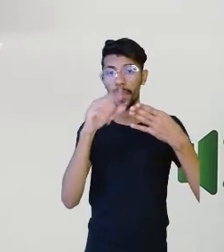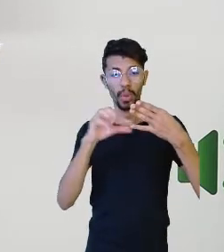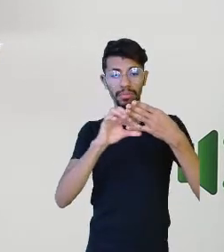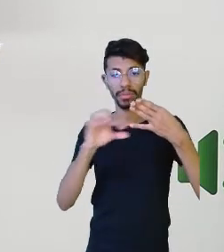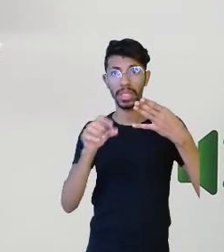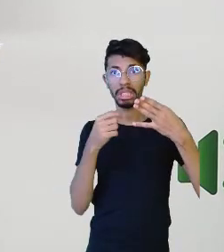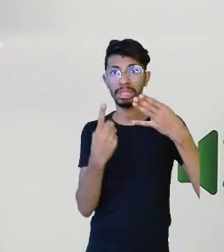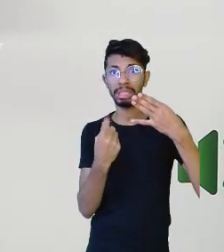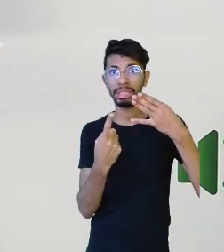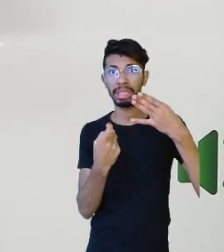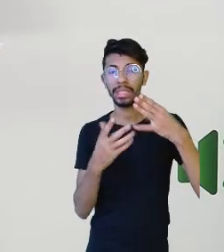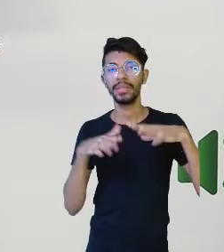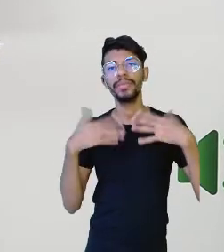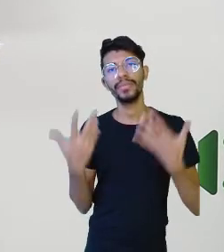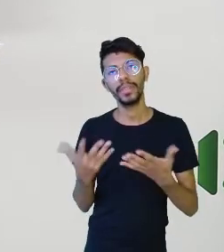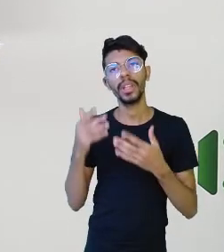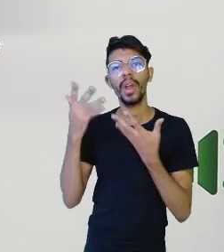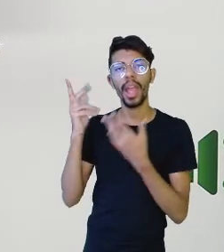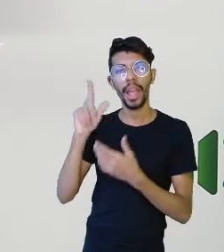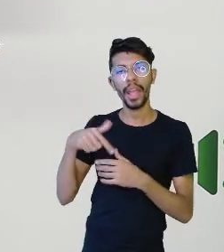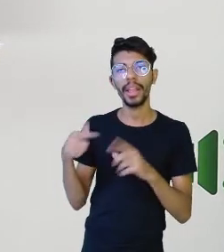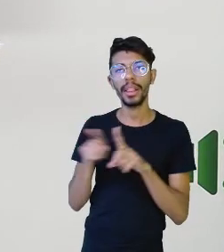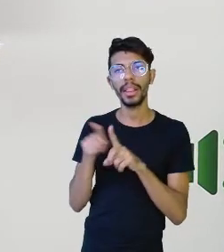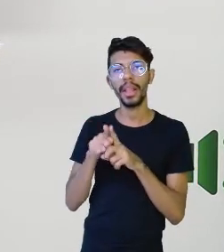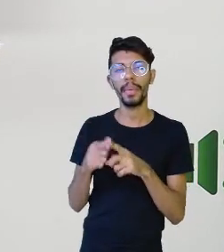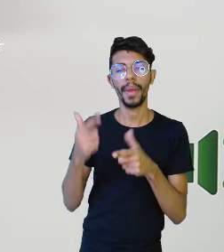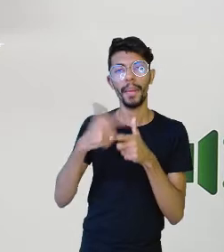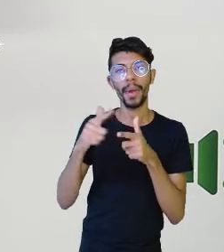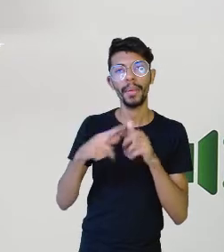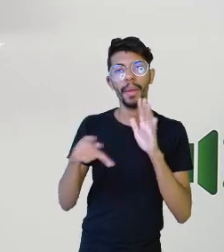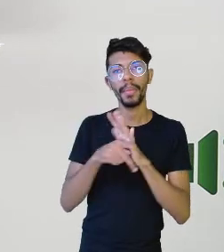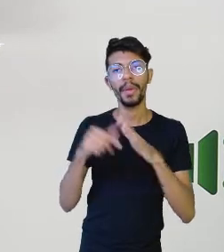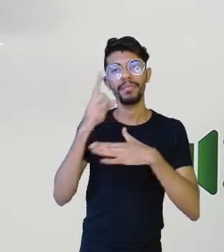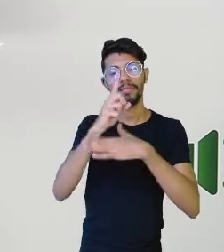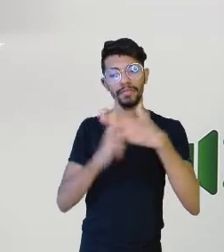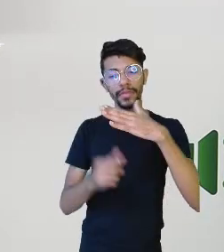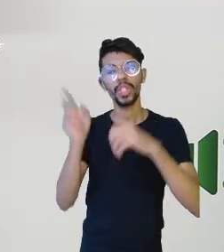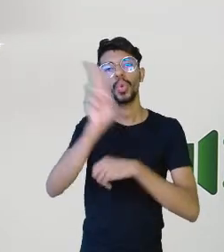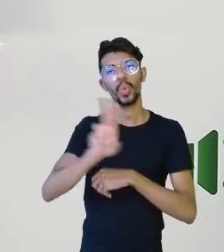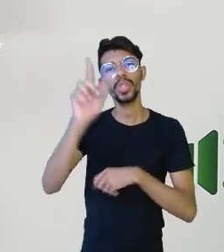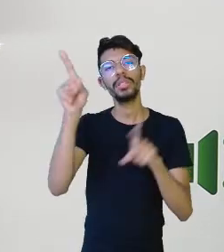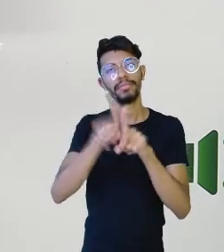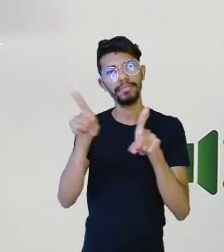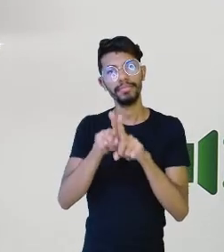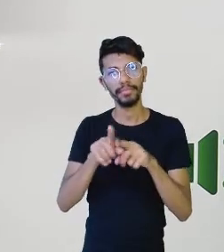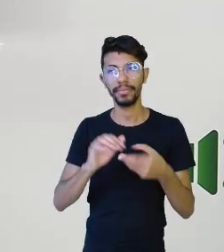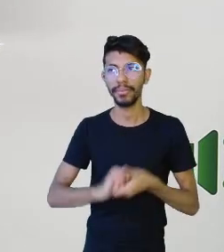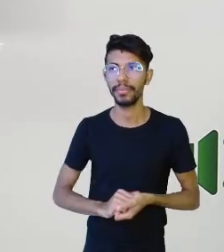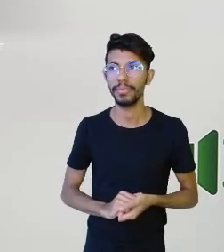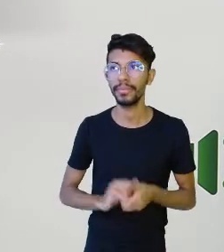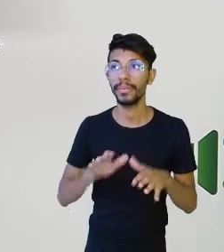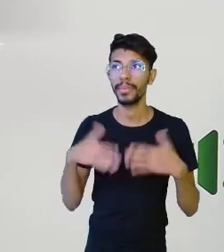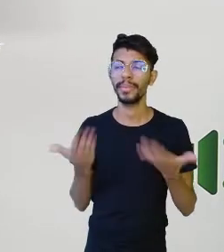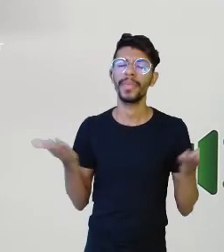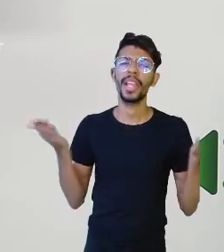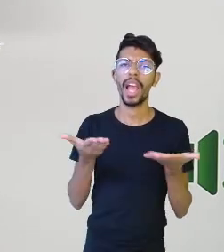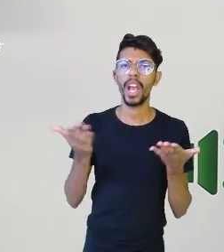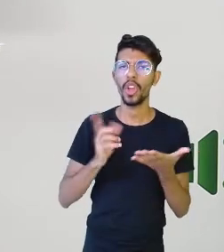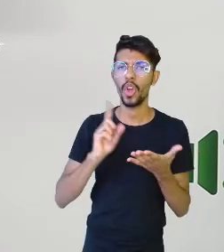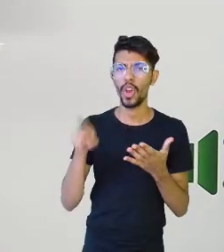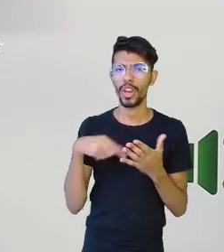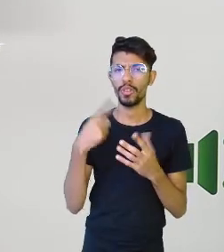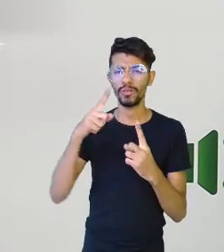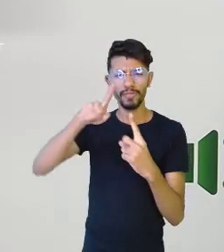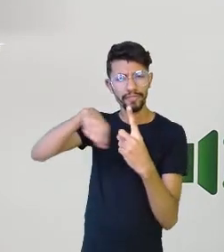a fração ela é utilizada também. Agora, a gente vai para o nosso ponto, para